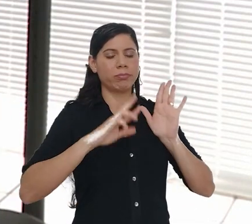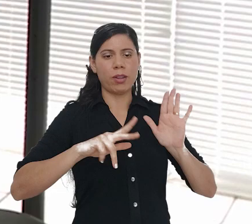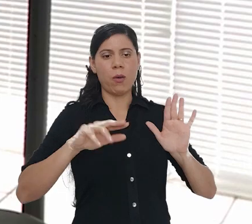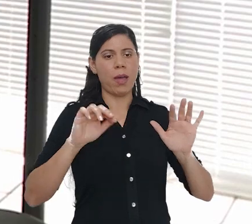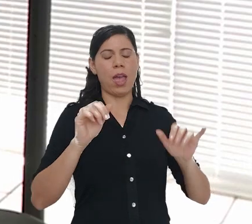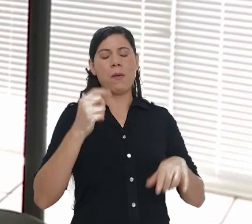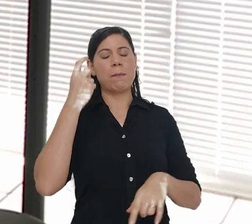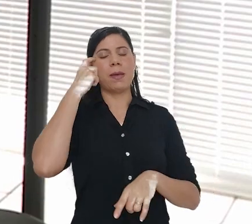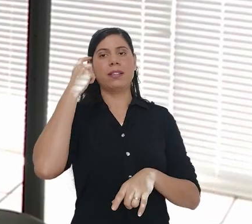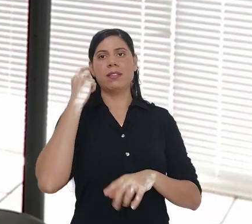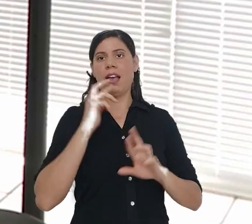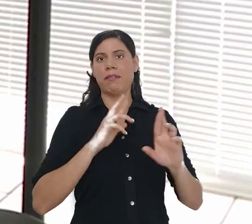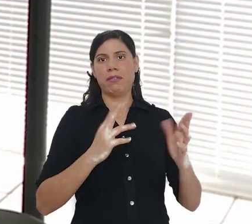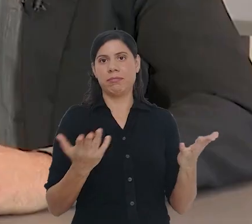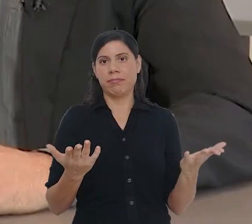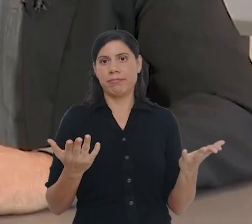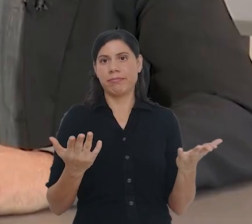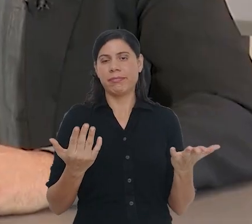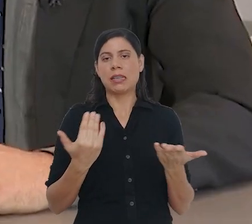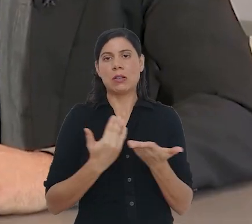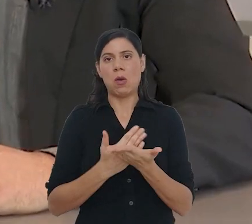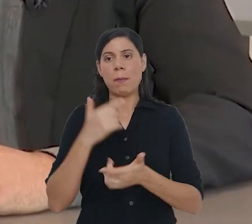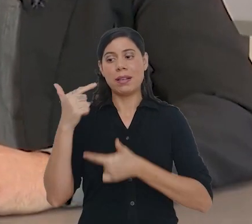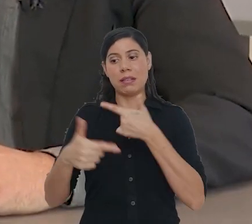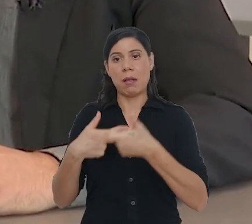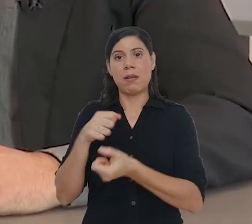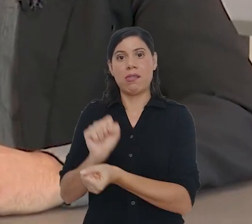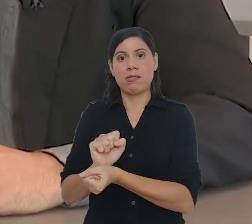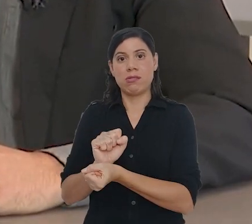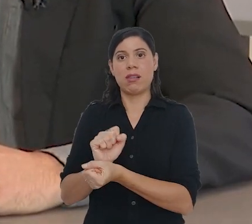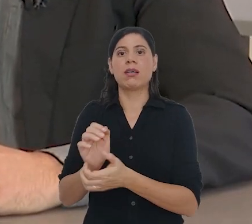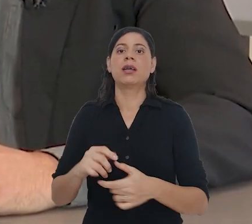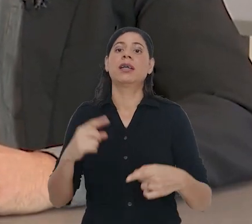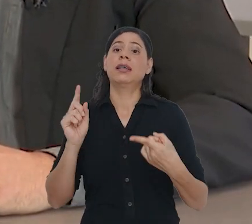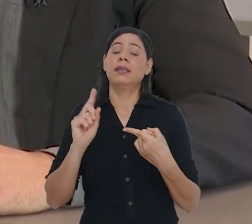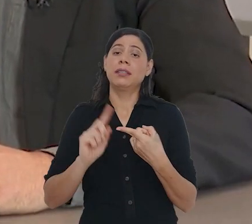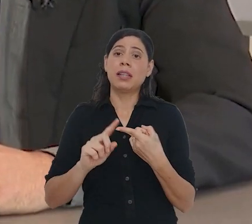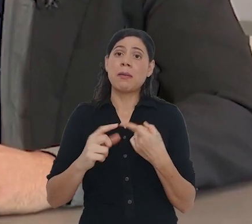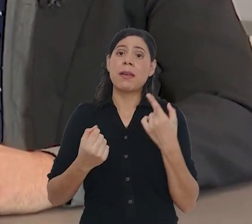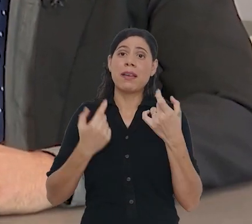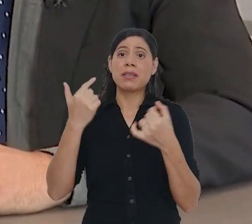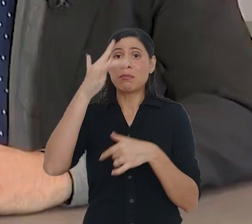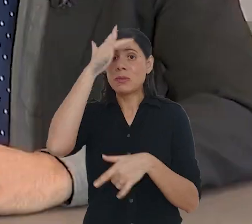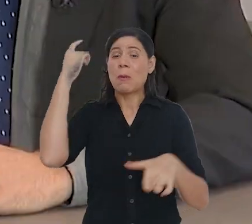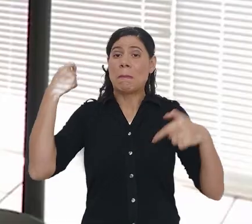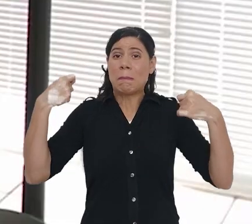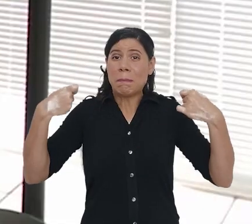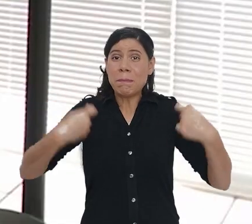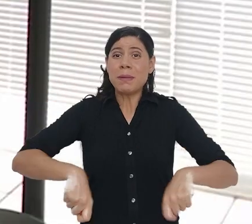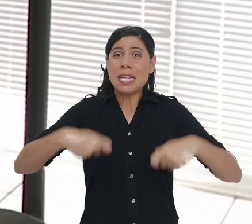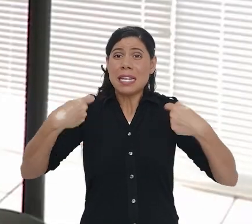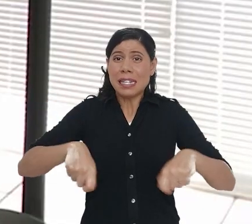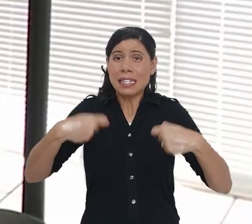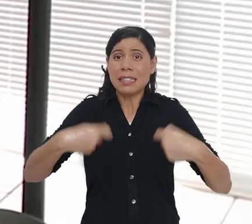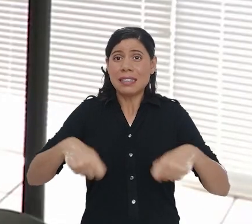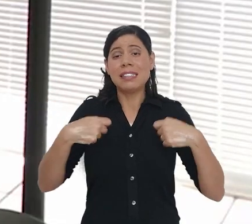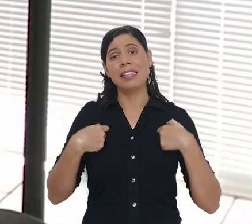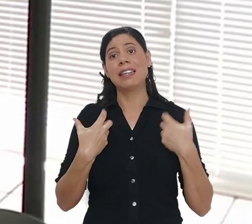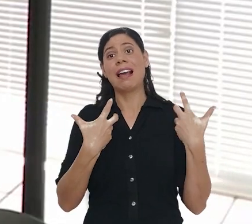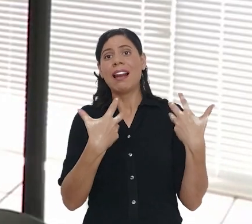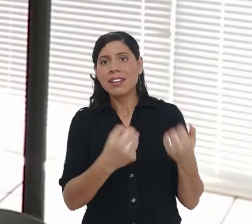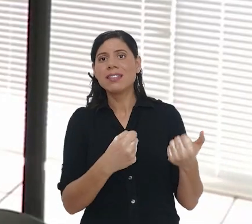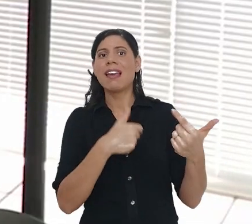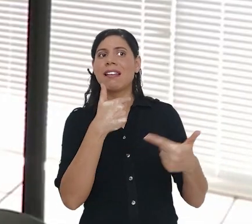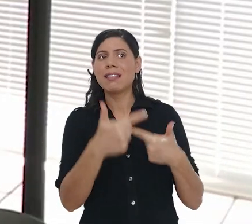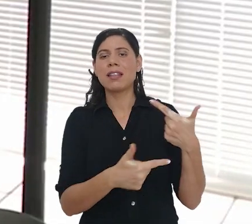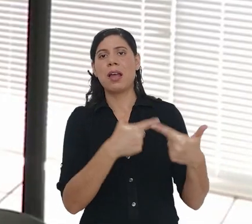realidade, né? E eles são explorados. E às vezes o estado de necessidade da pessoa é tão grande que ela mesma aceita